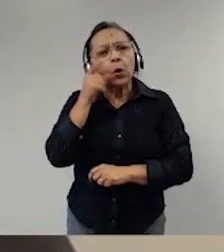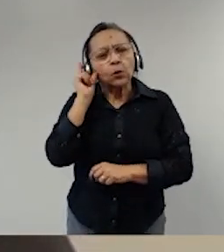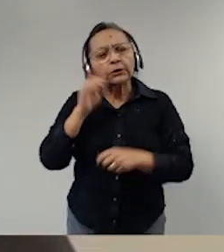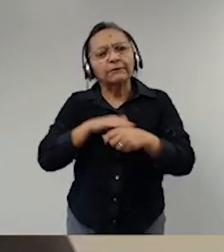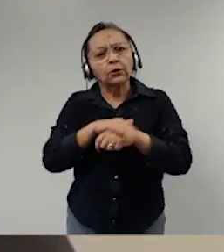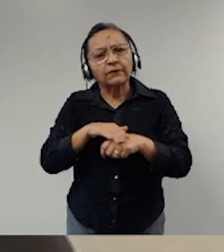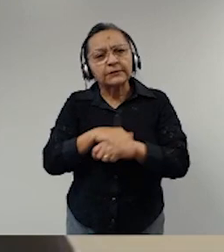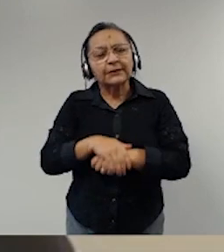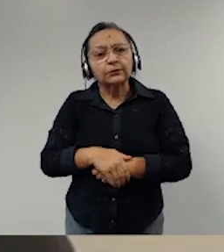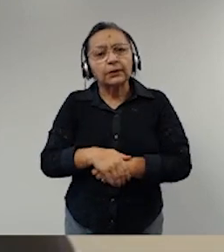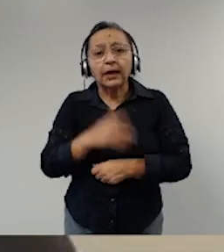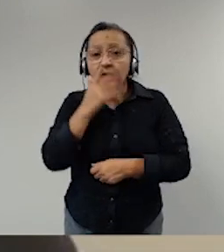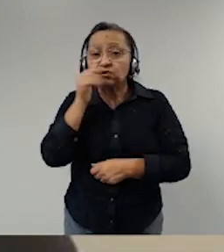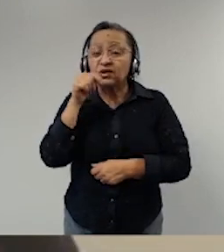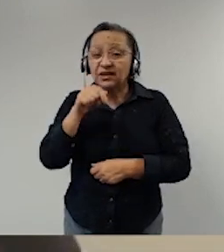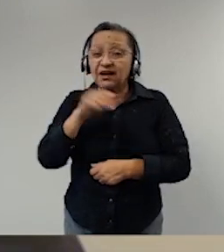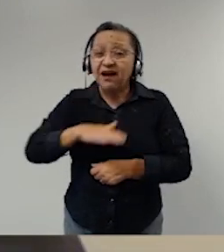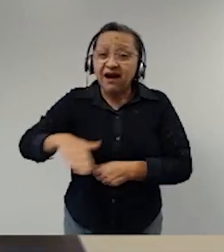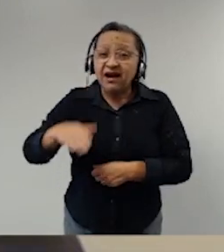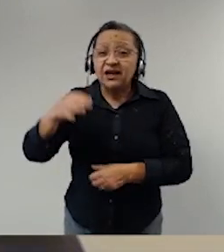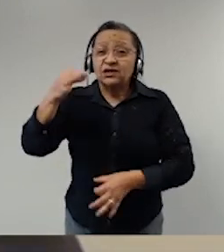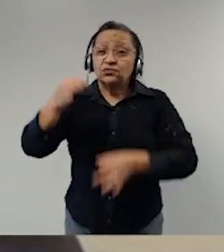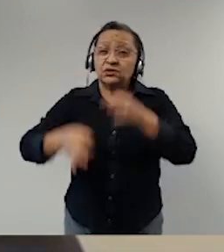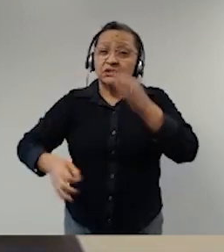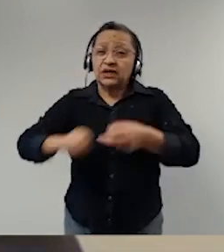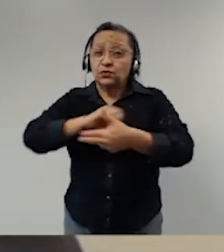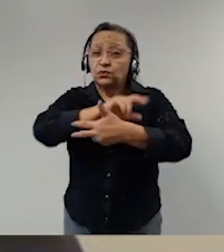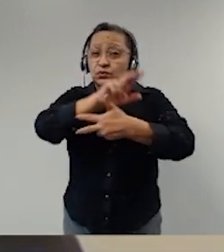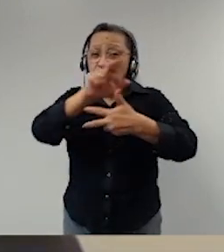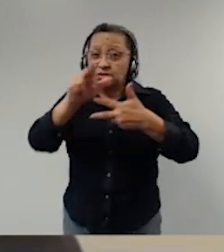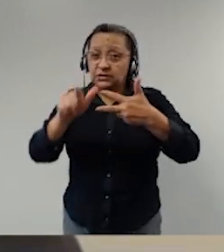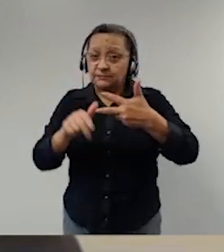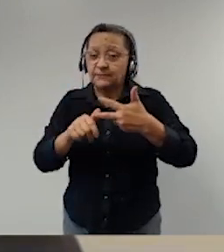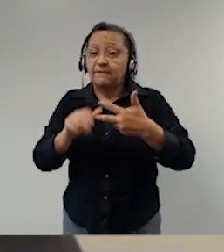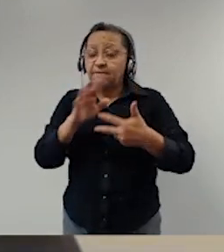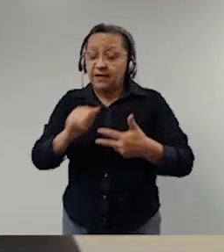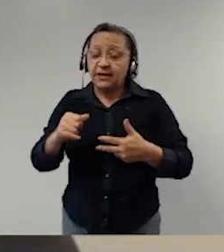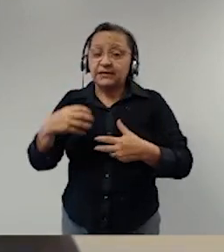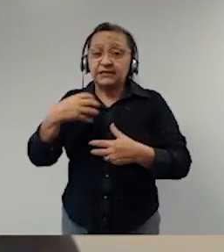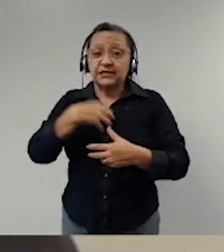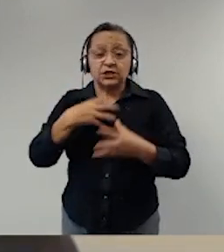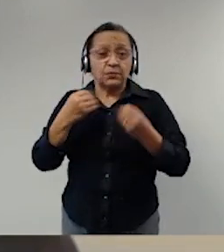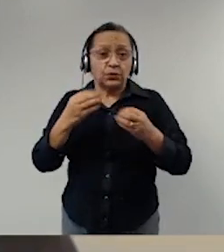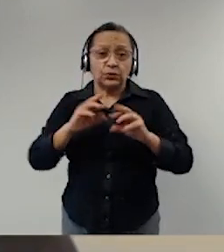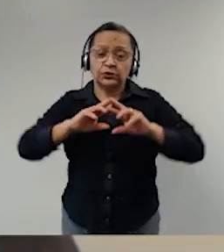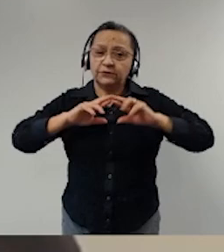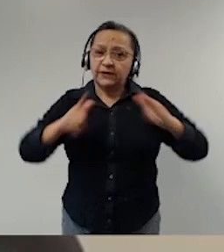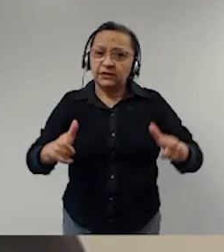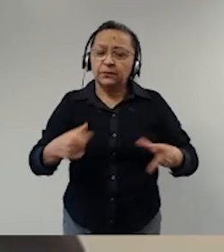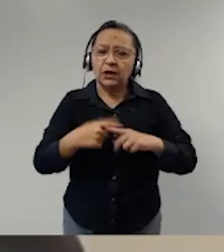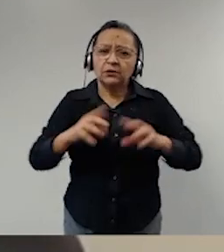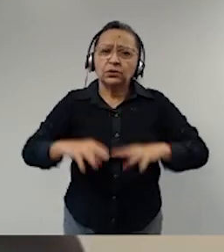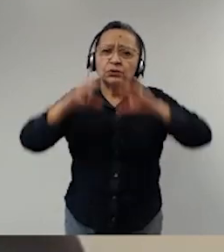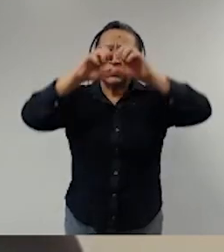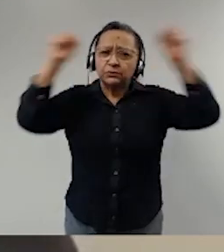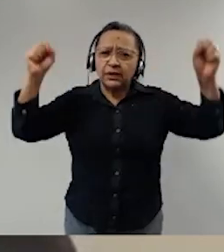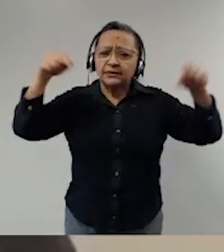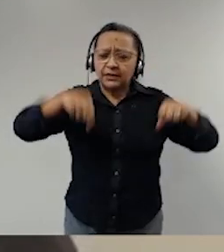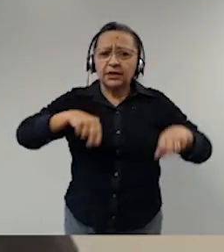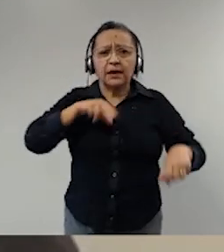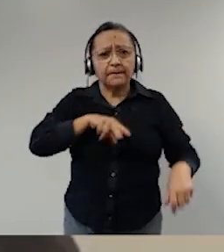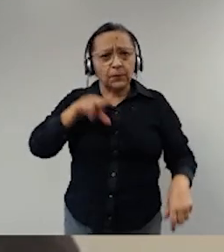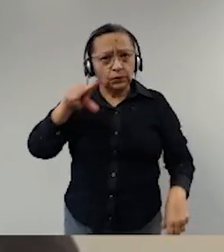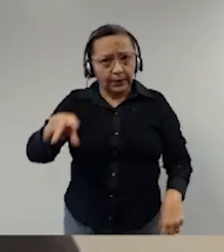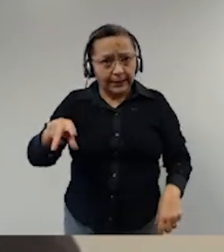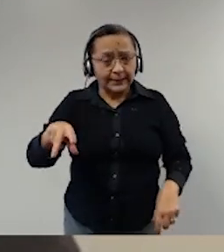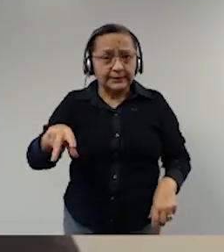foi no judiciário. Os tribunais portugueses são extremamente conservadores. Os tribunais portugueses, com